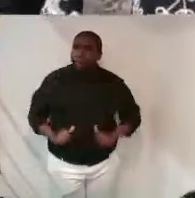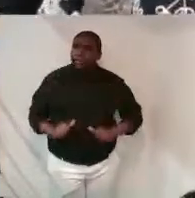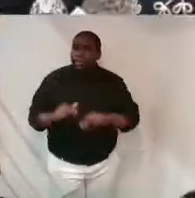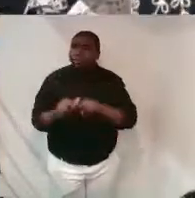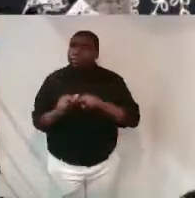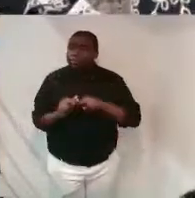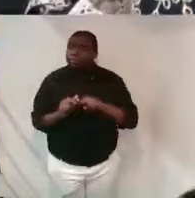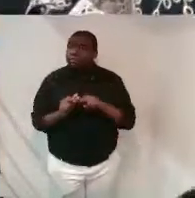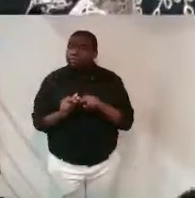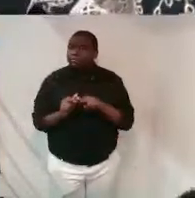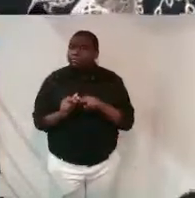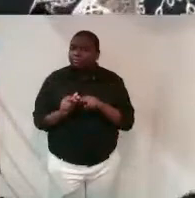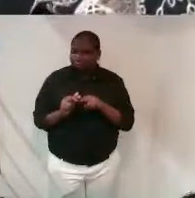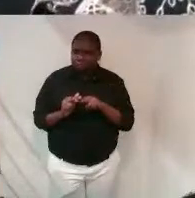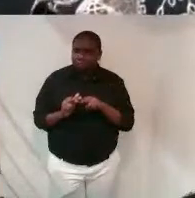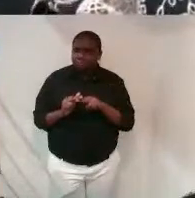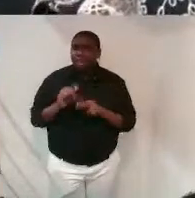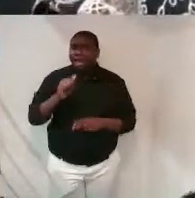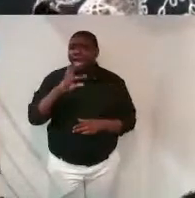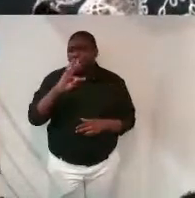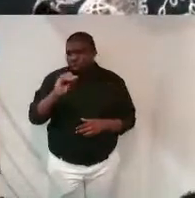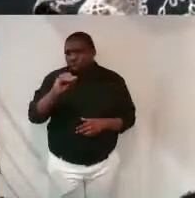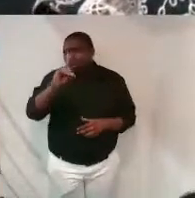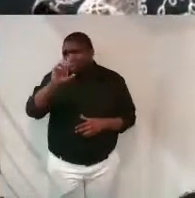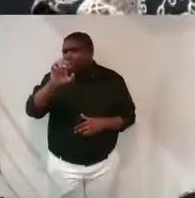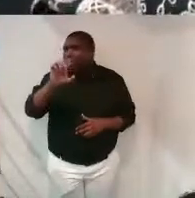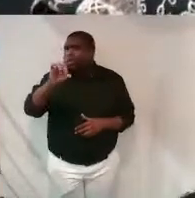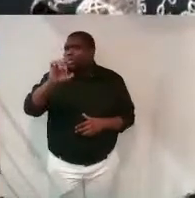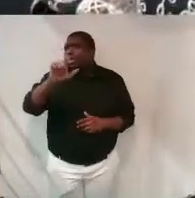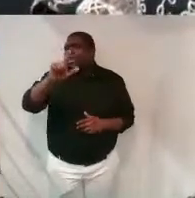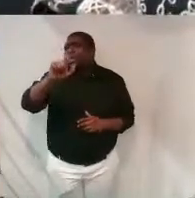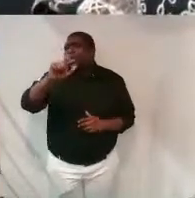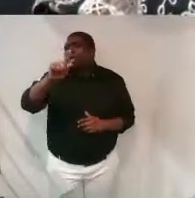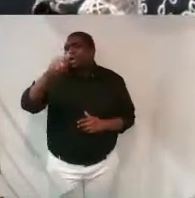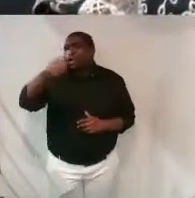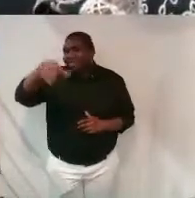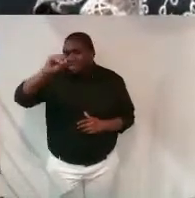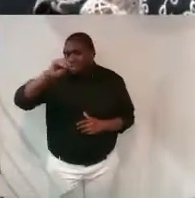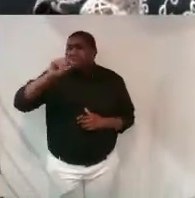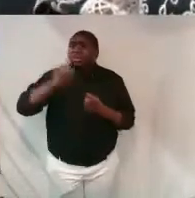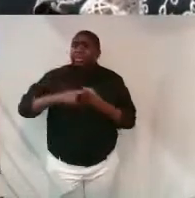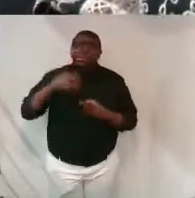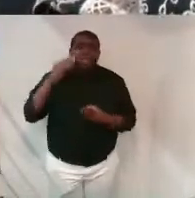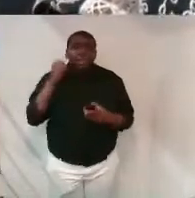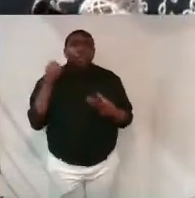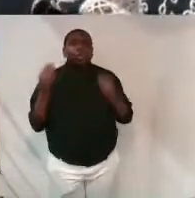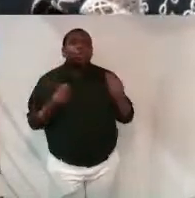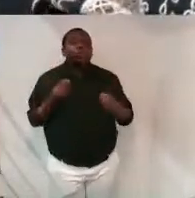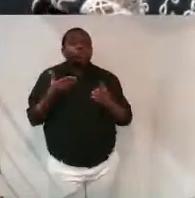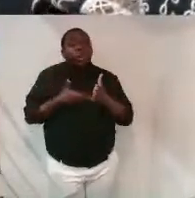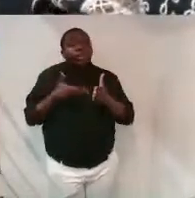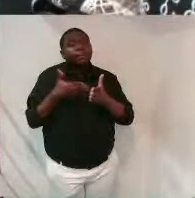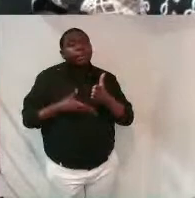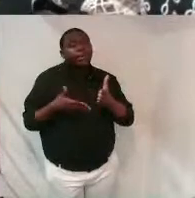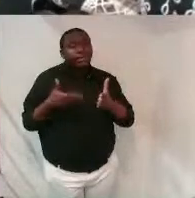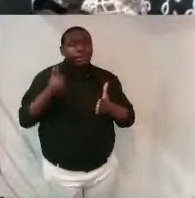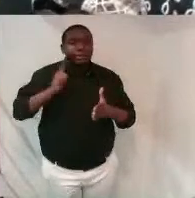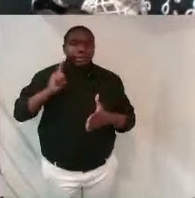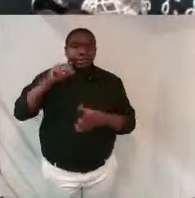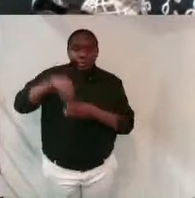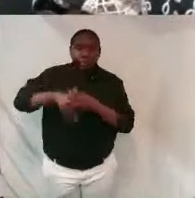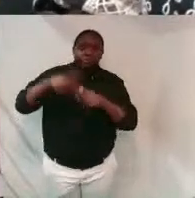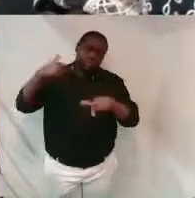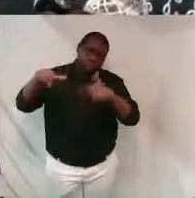ato de delegação, e nesse momento será explicitada justamente a forma e os limites, a abrangência dessa